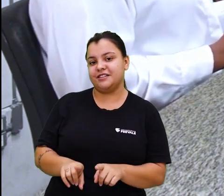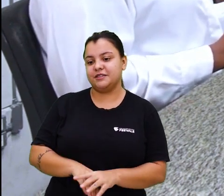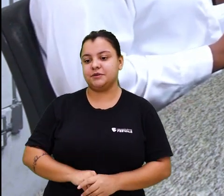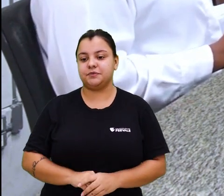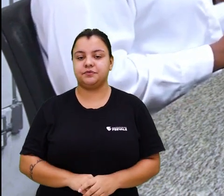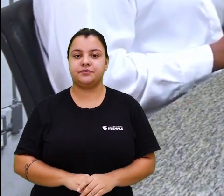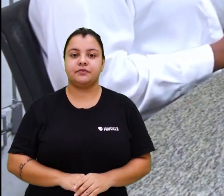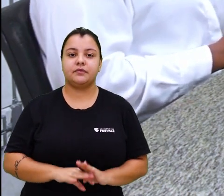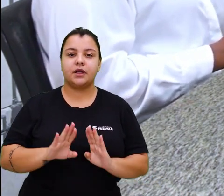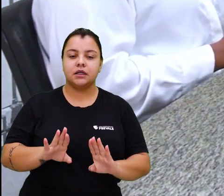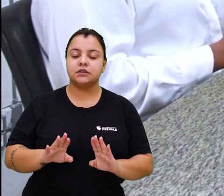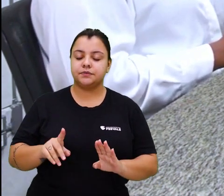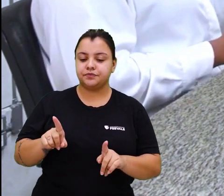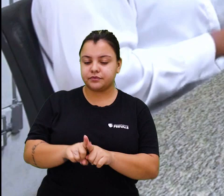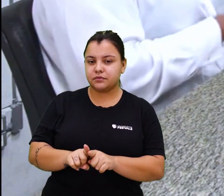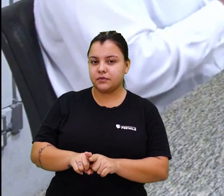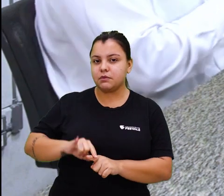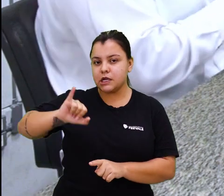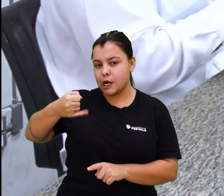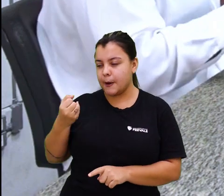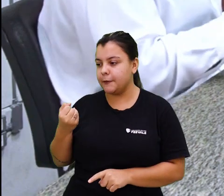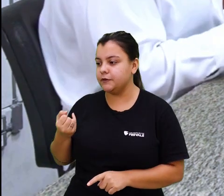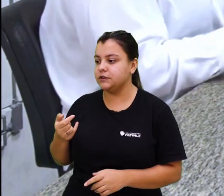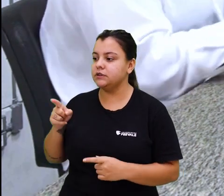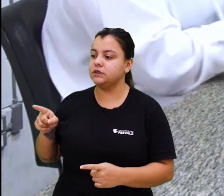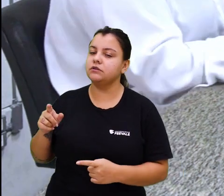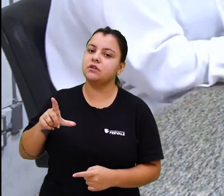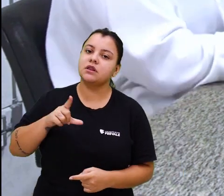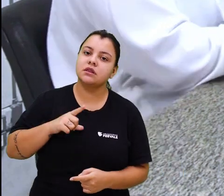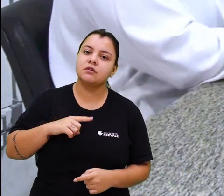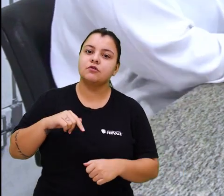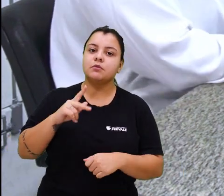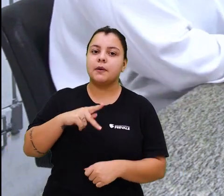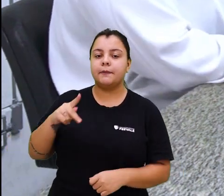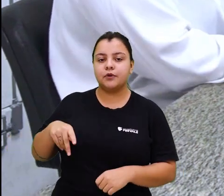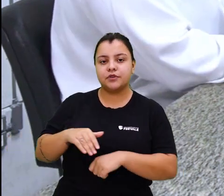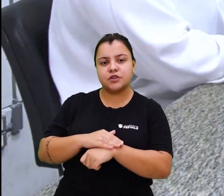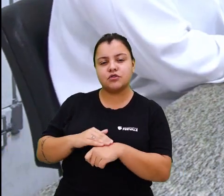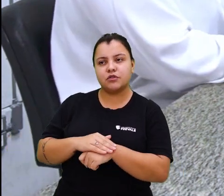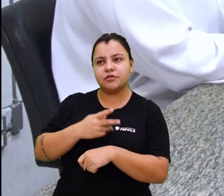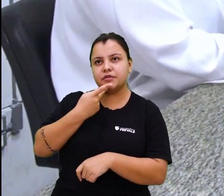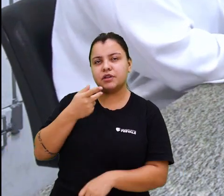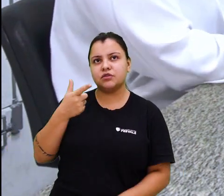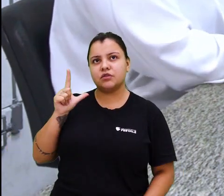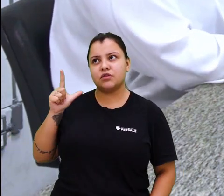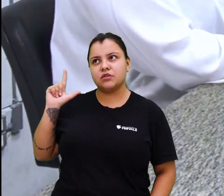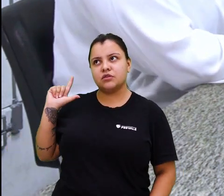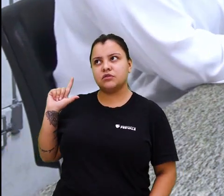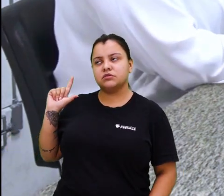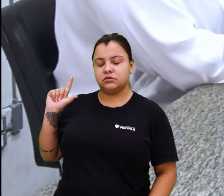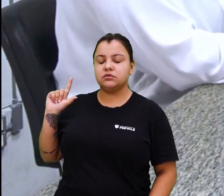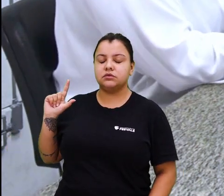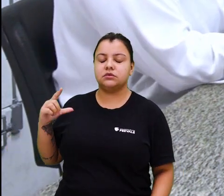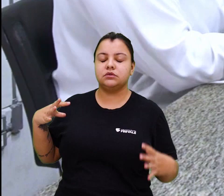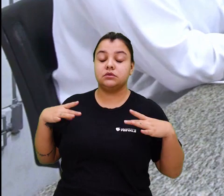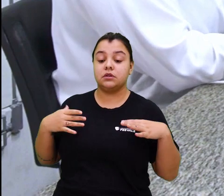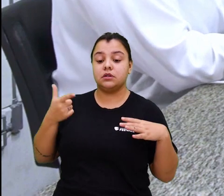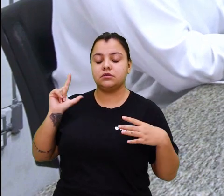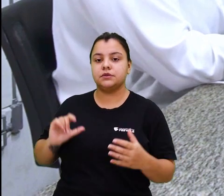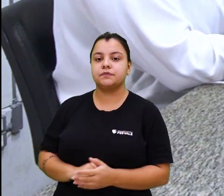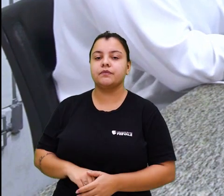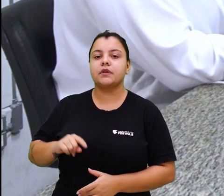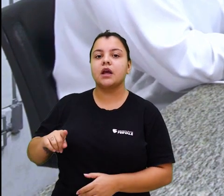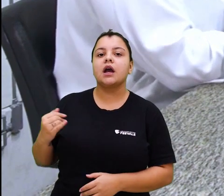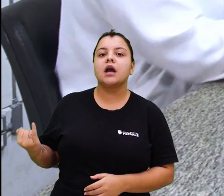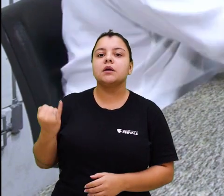e até puxando o gancho disso que o profe tá falando teve uma professora que a gente conversou onte onem antes do feriado que ela falou a importância